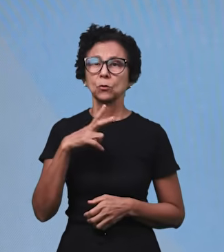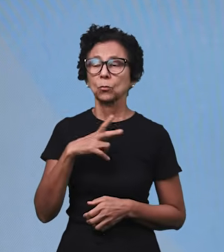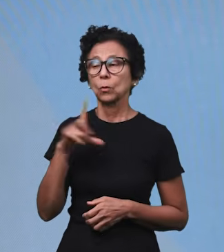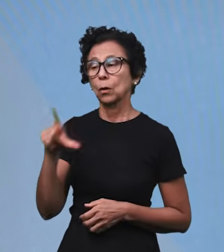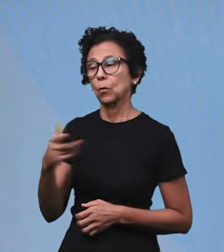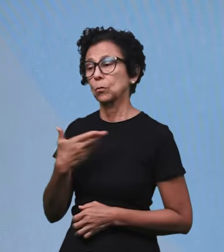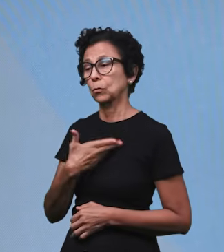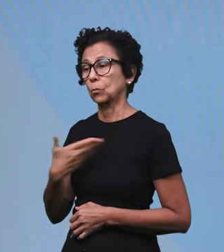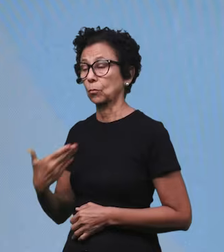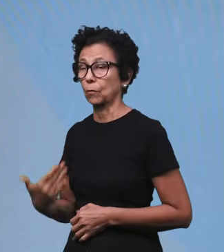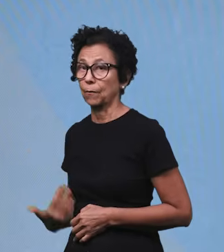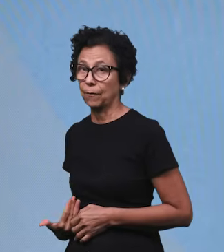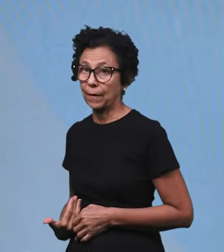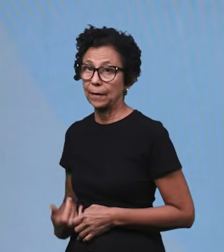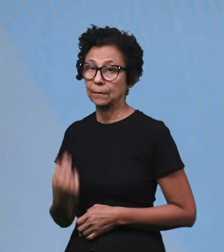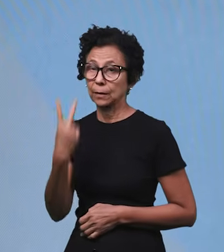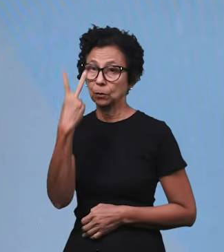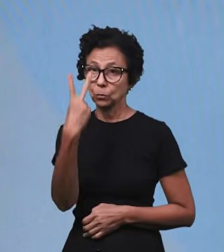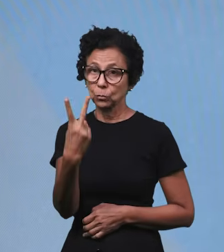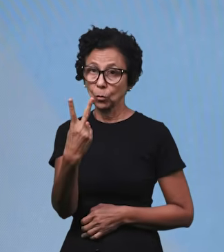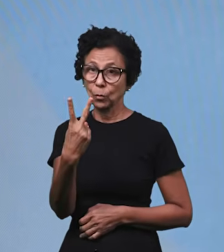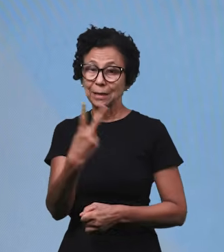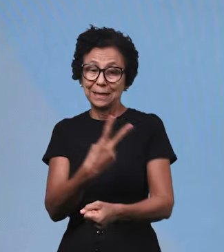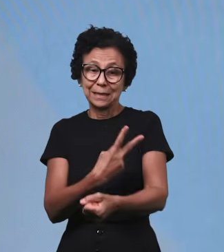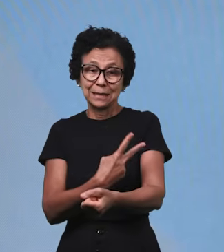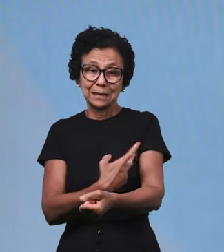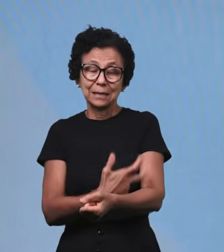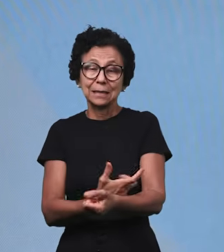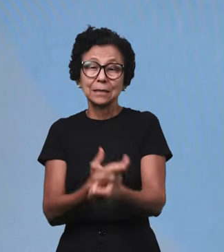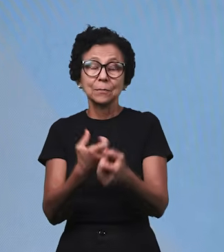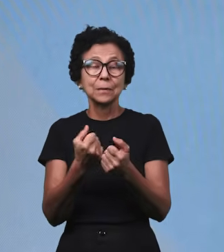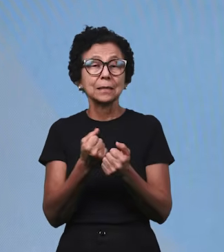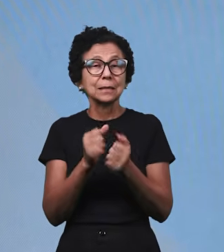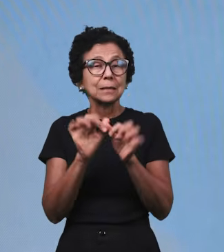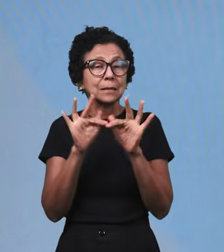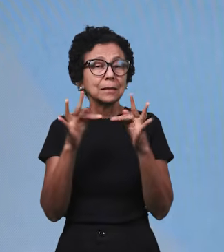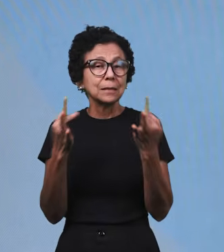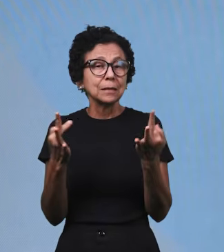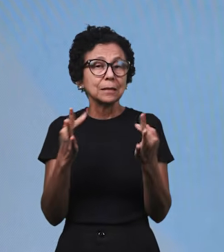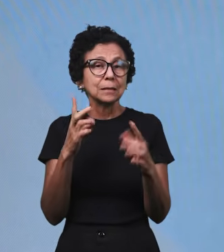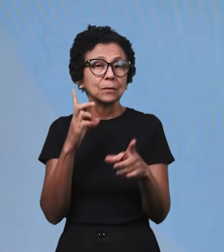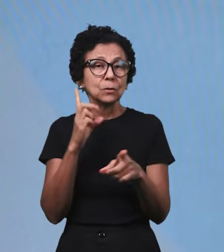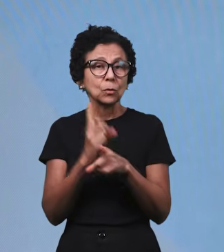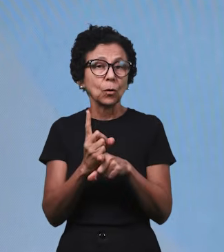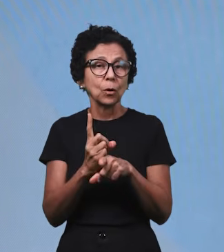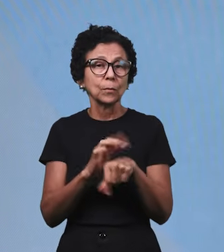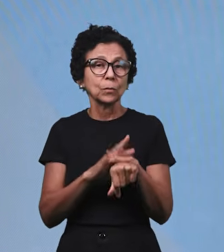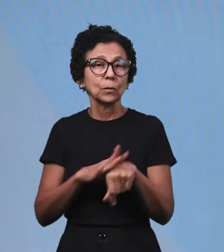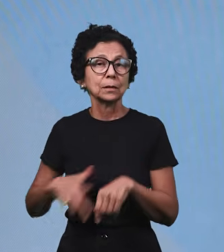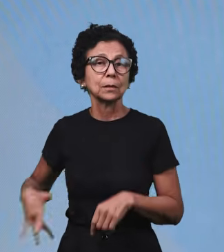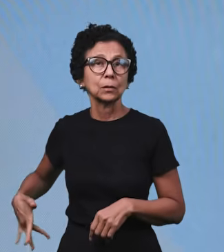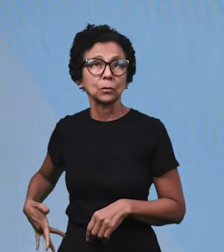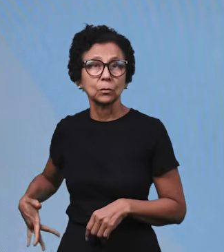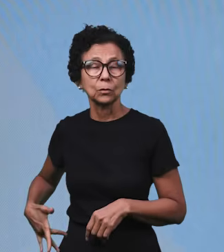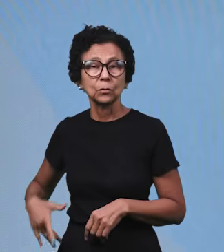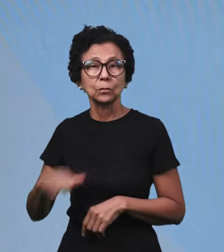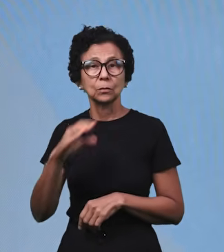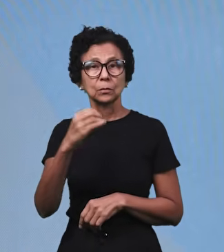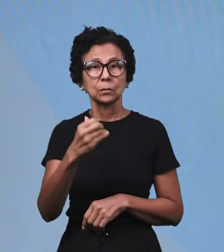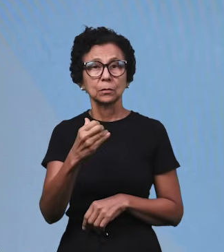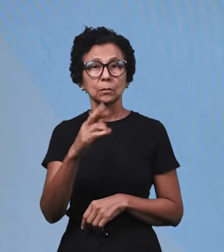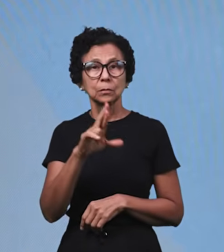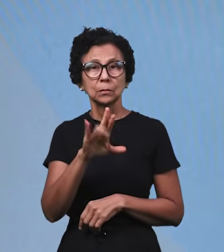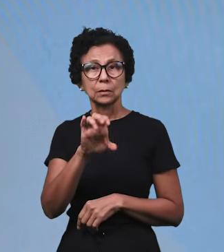e no serviço público, existem 2 exames super simples que podem detectar a doença renal. Um deles se